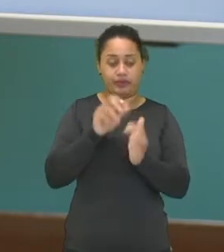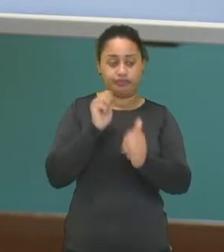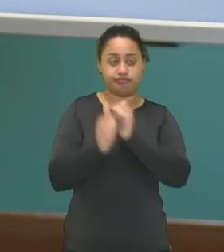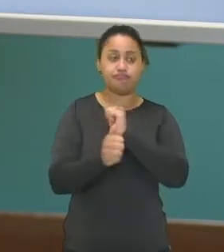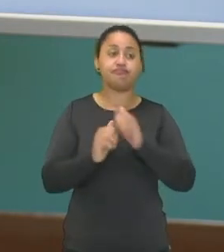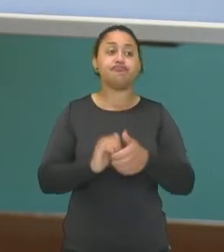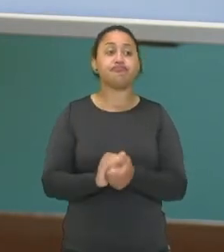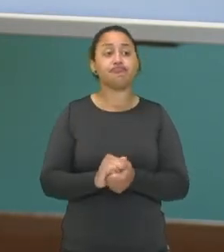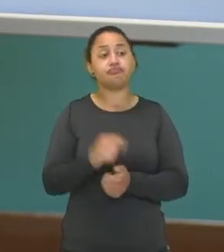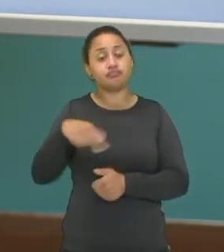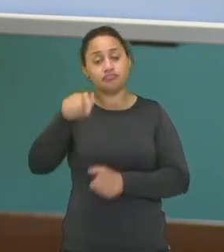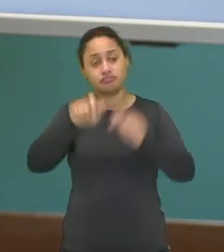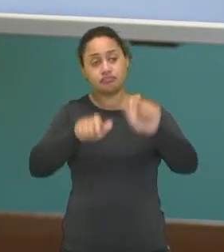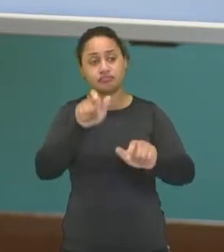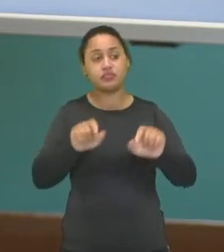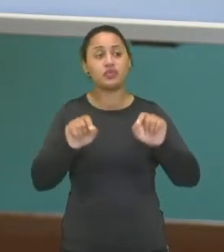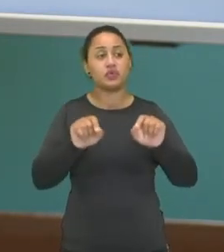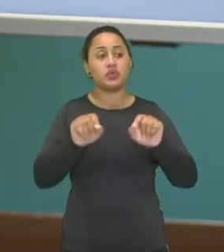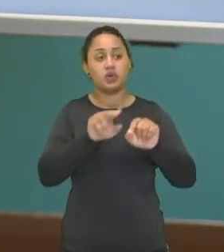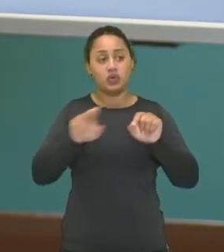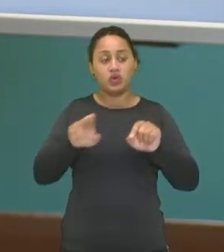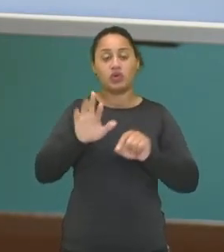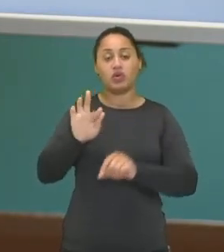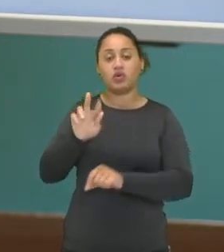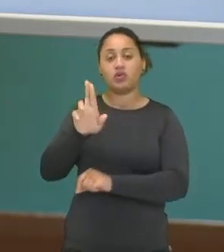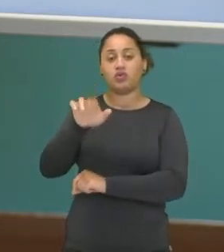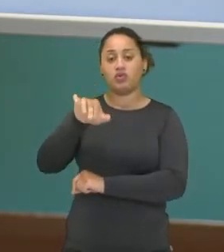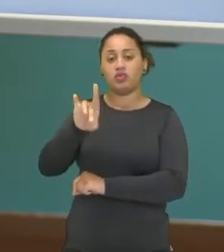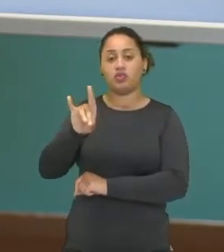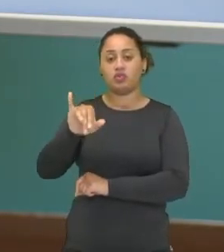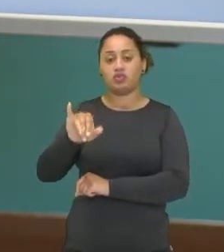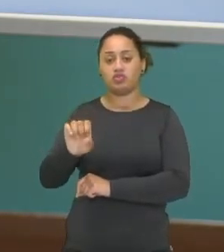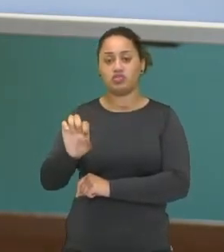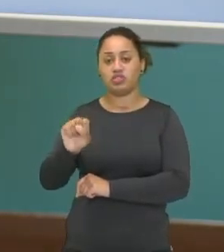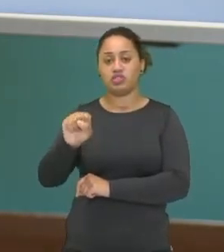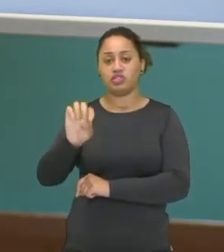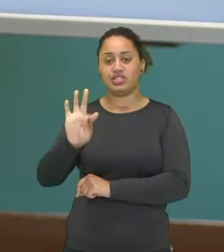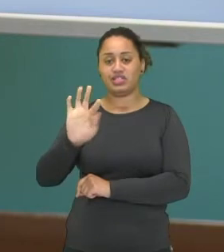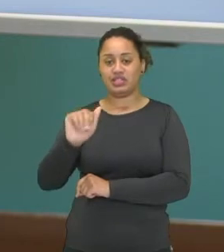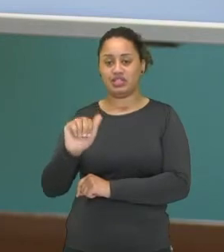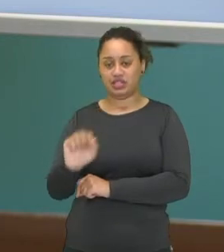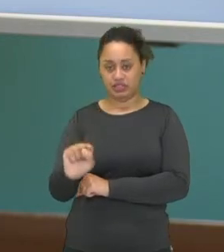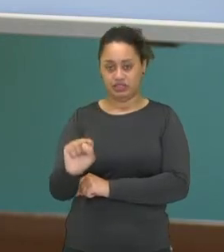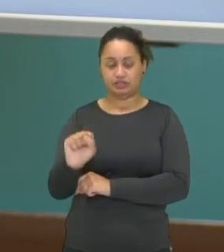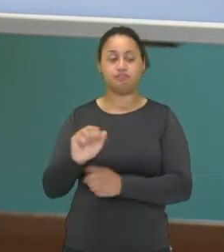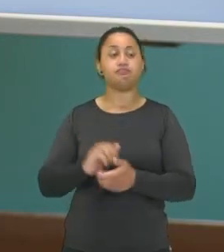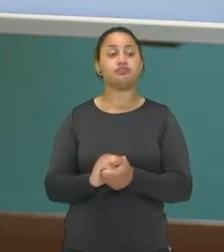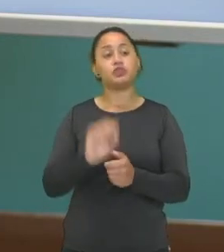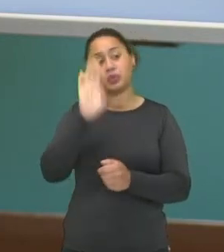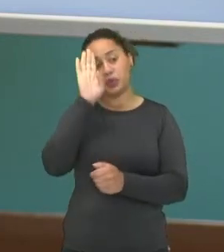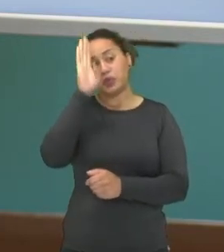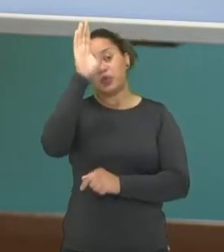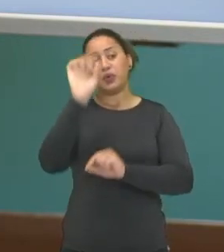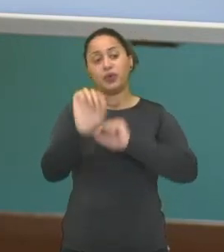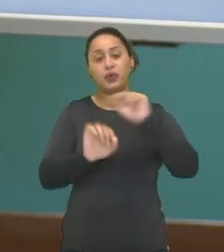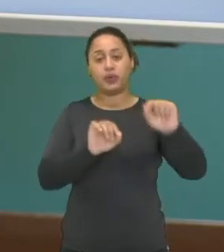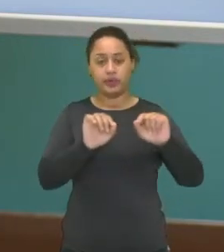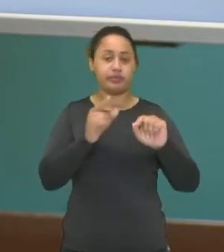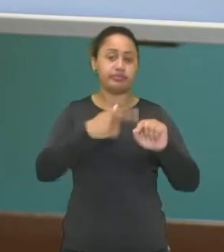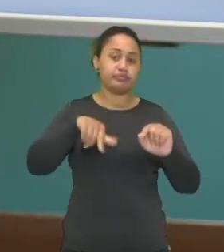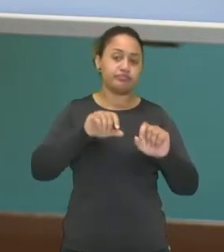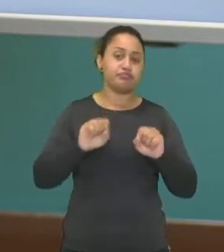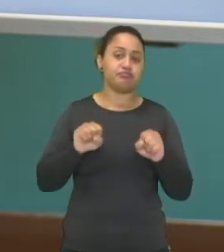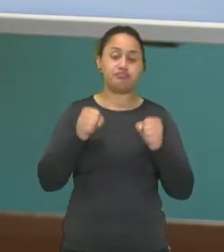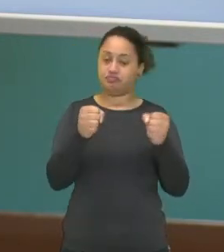Os atletas dessas provas são chamados de fundistas. A prioridade é pela resistência